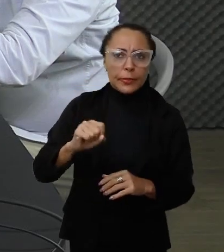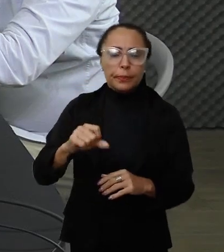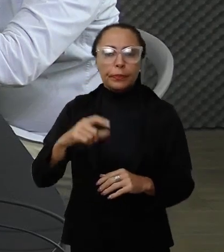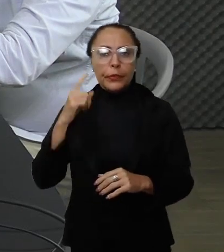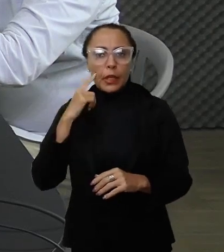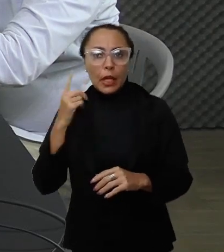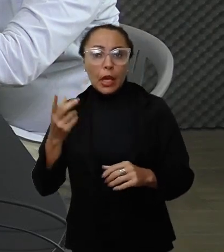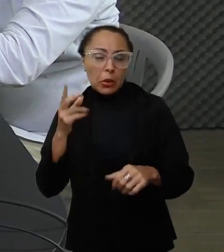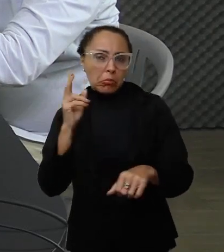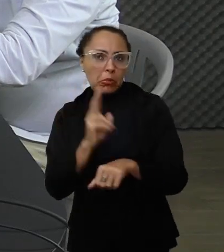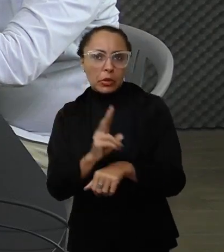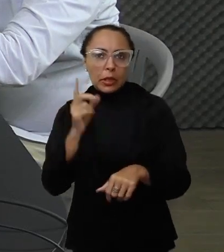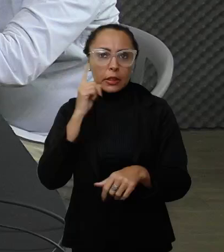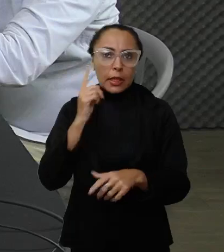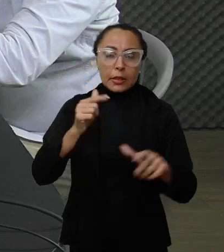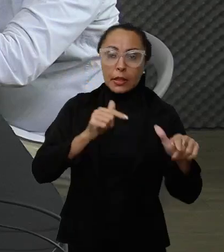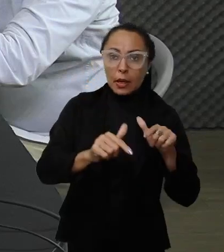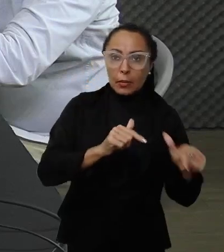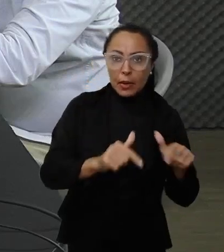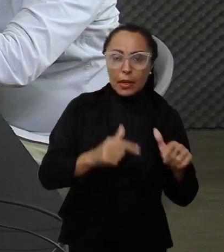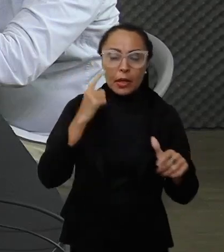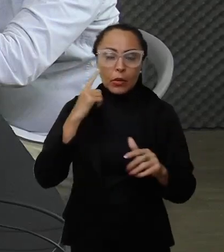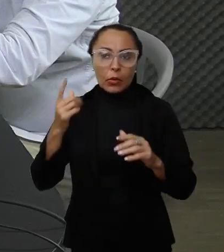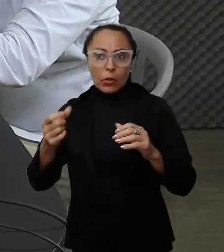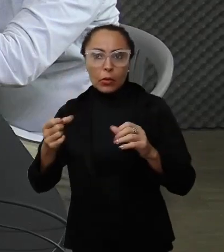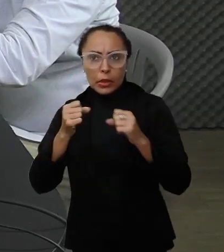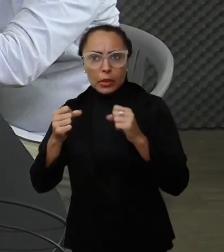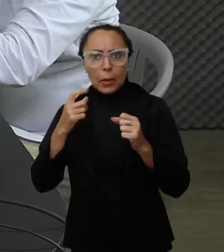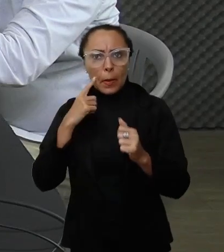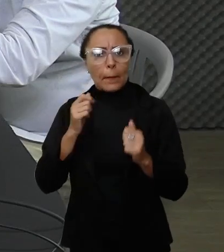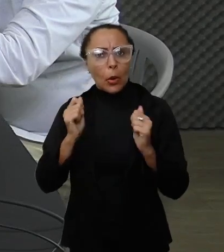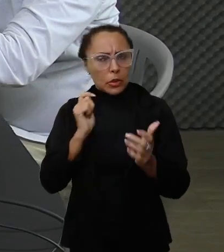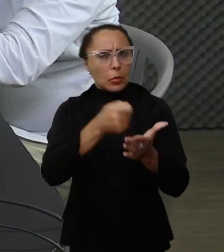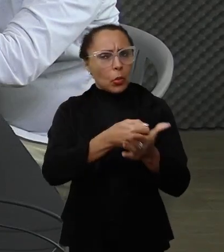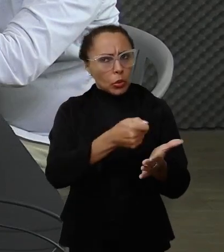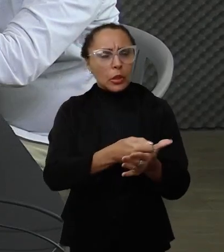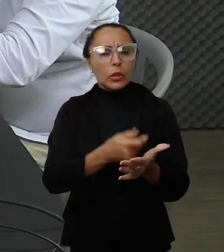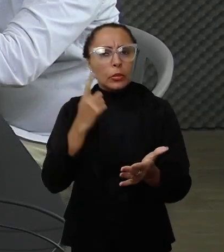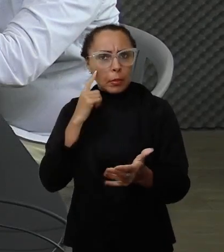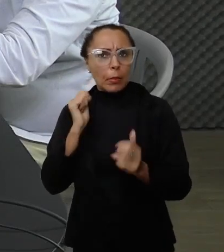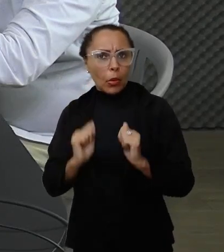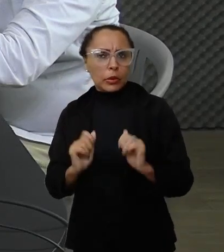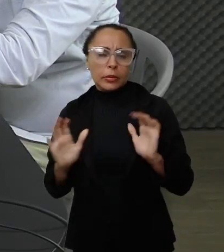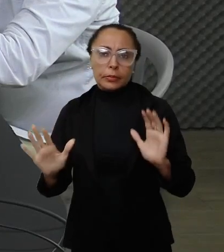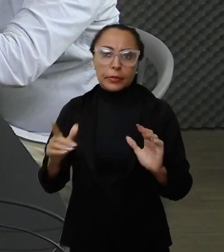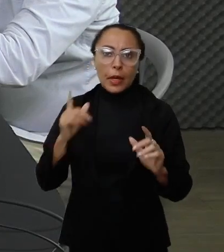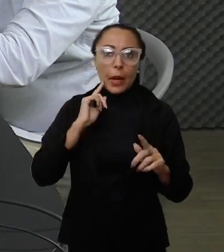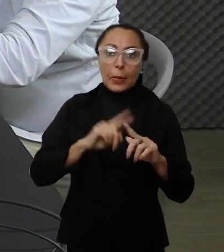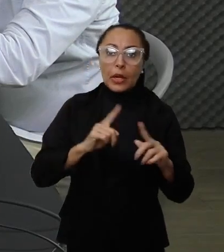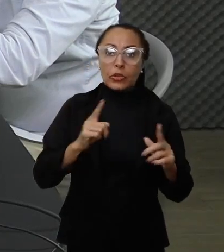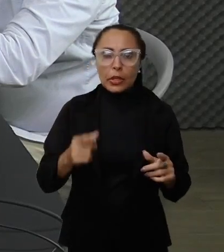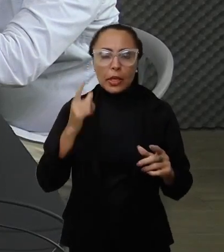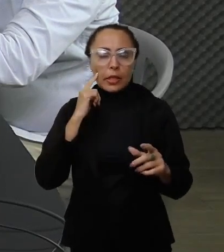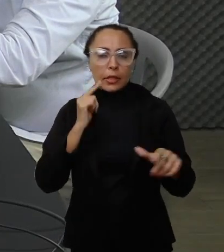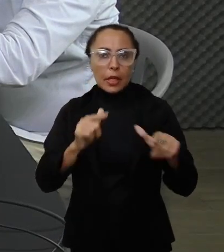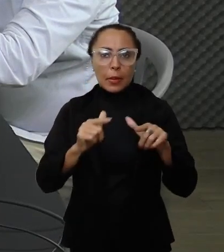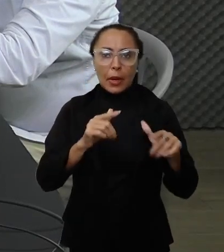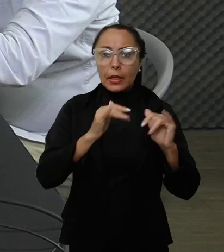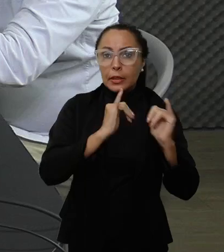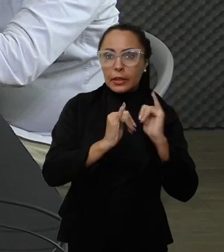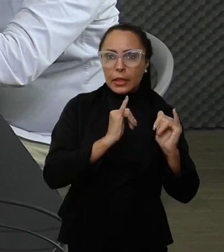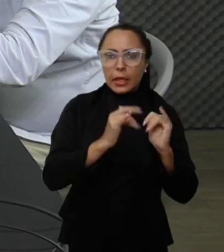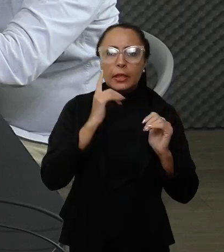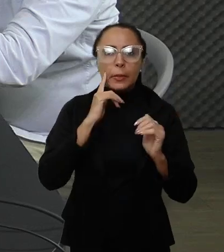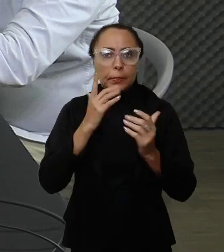trabalha em veículo de comunicação precisa disso, porque pode ser punido. Então, quem trabalha em veículo pode ser punido. Mas quem trabalha na internet, de qualquer forma, não